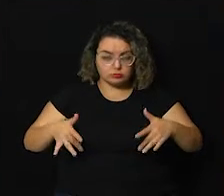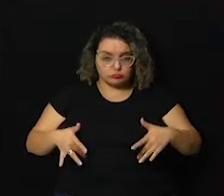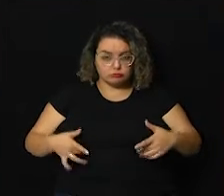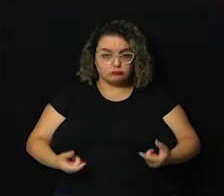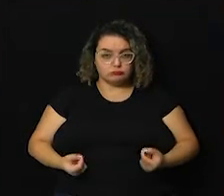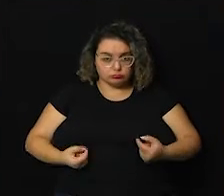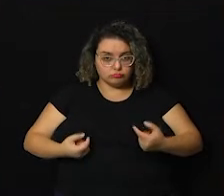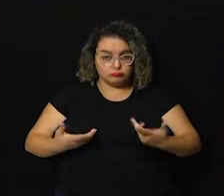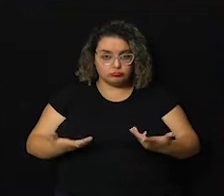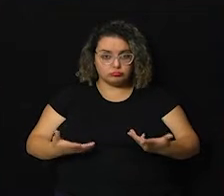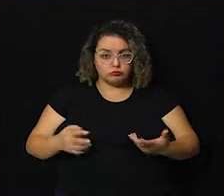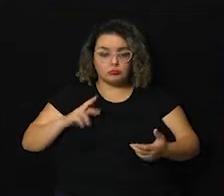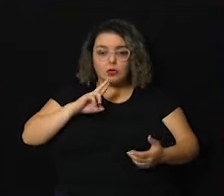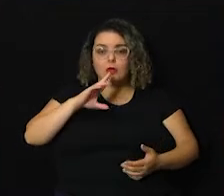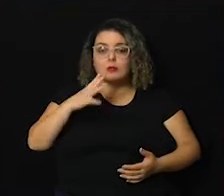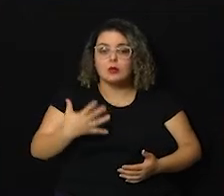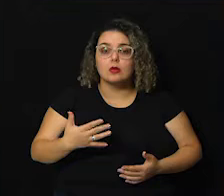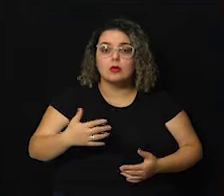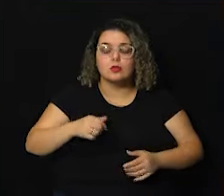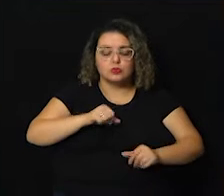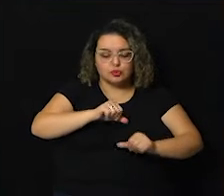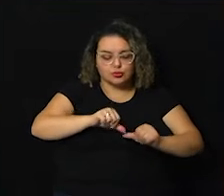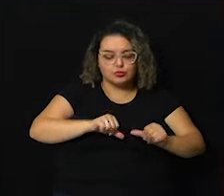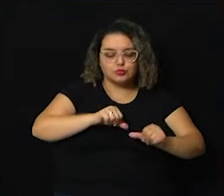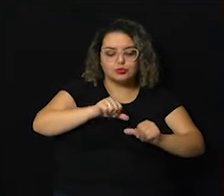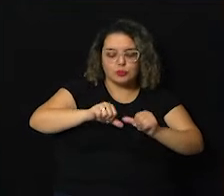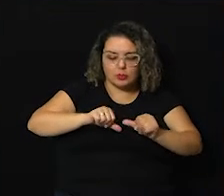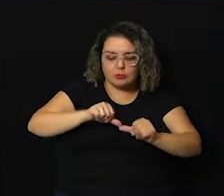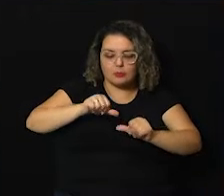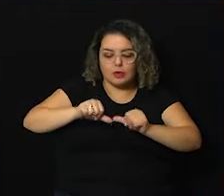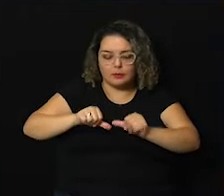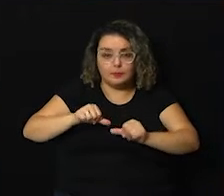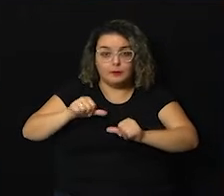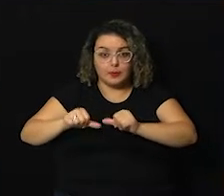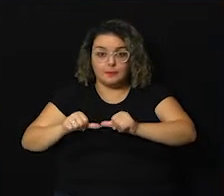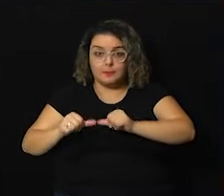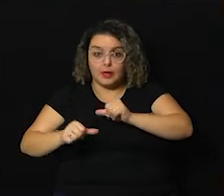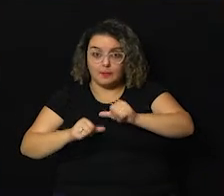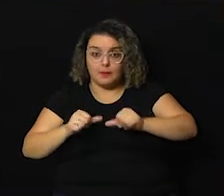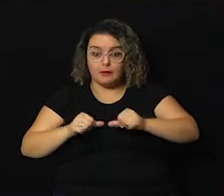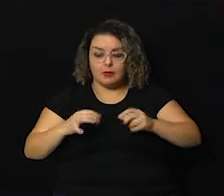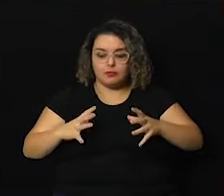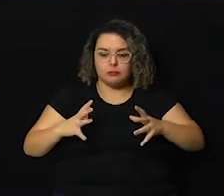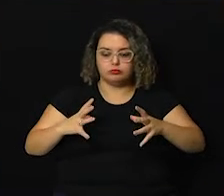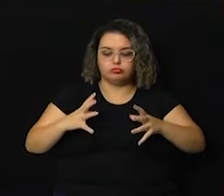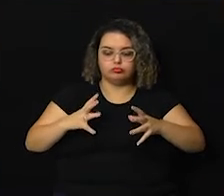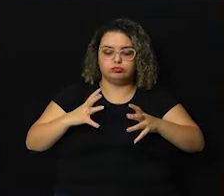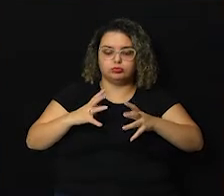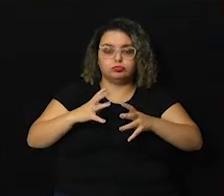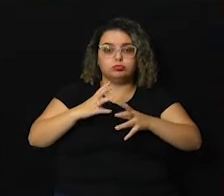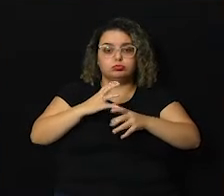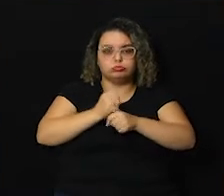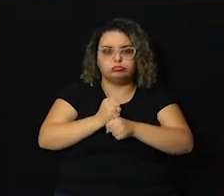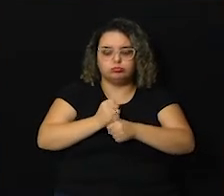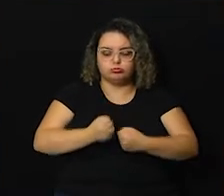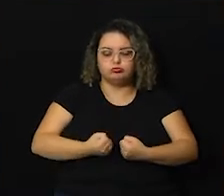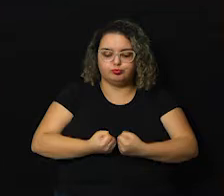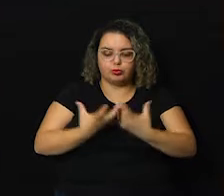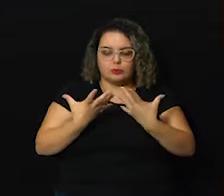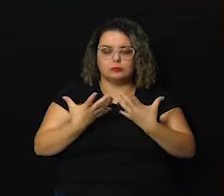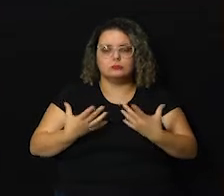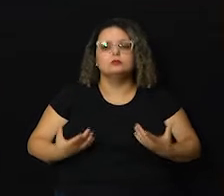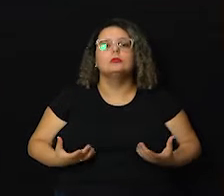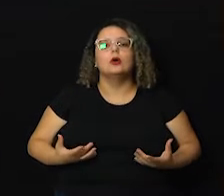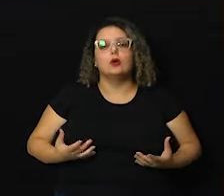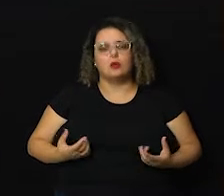outros, ele é o resultado de uma sequência de mutações que se acumulam, tá? E elas, então, acabam expressando um câncer